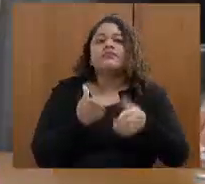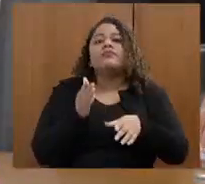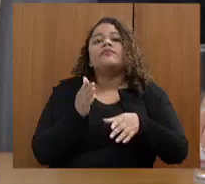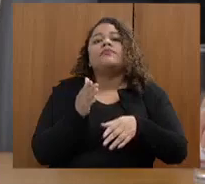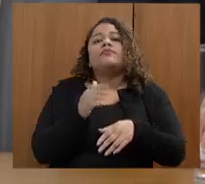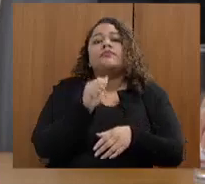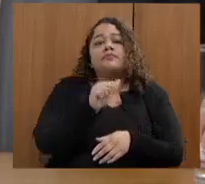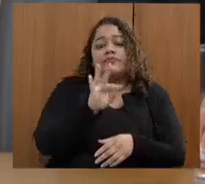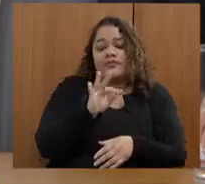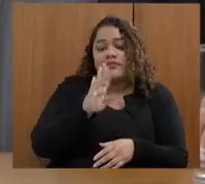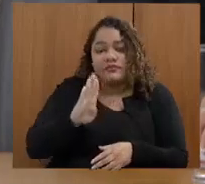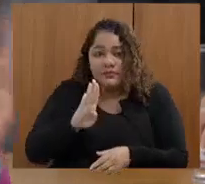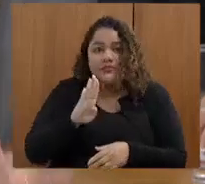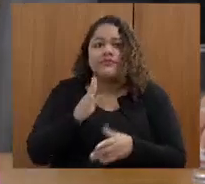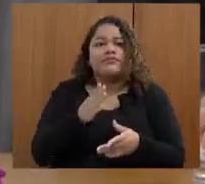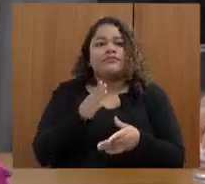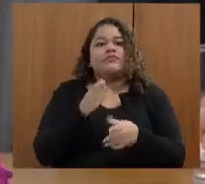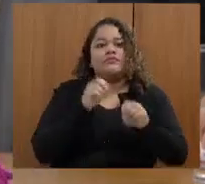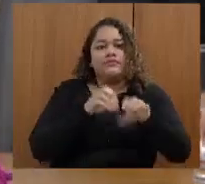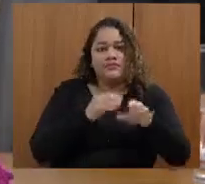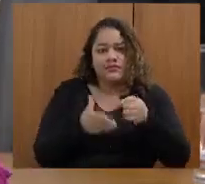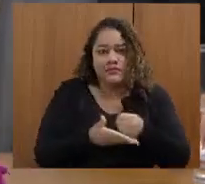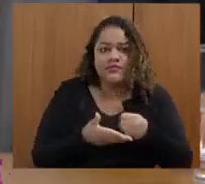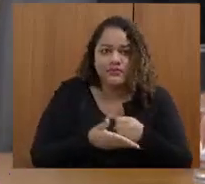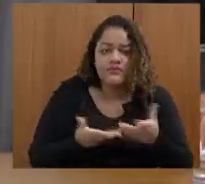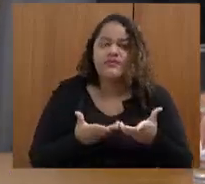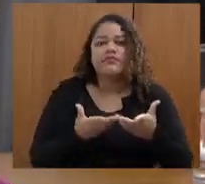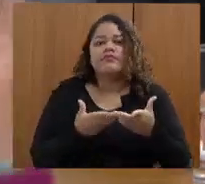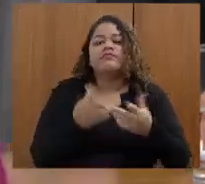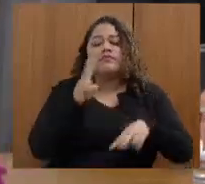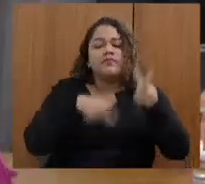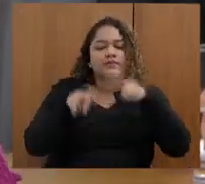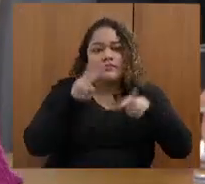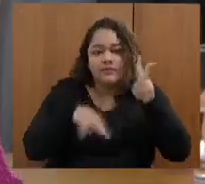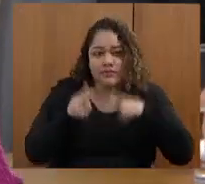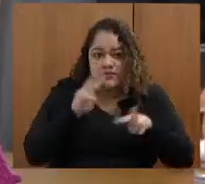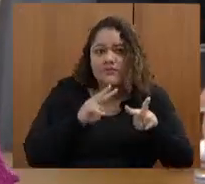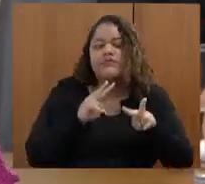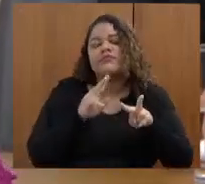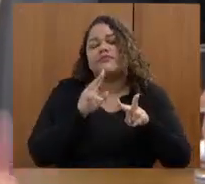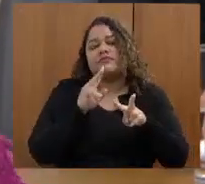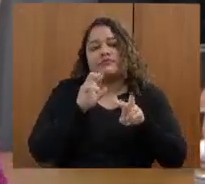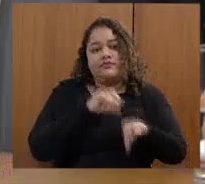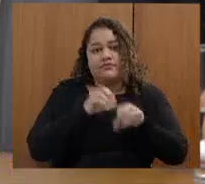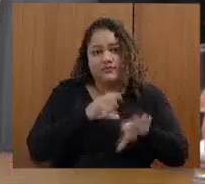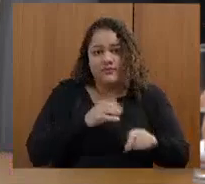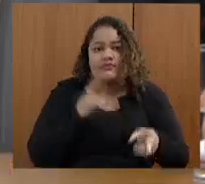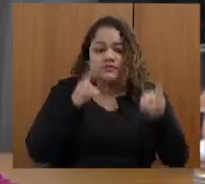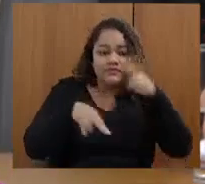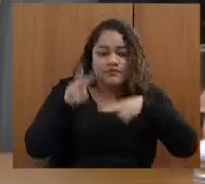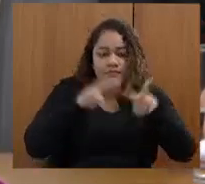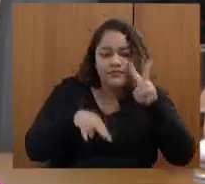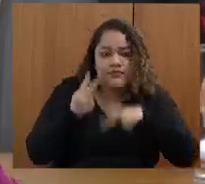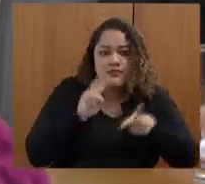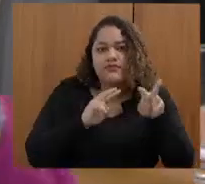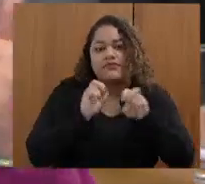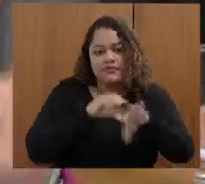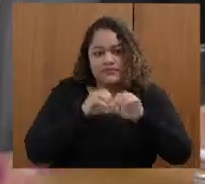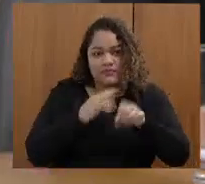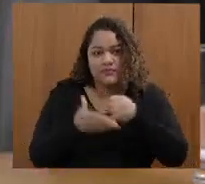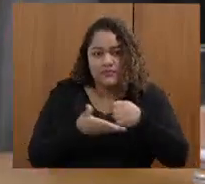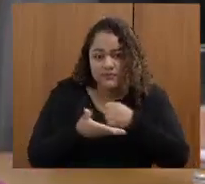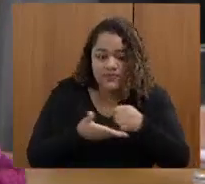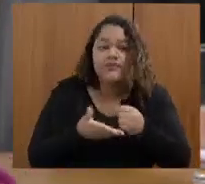da Educação Básica do analista Educacional do analista da Educação Básica são carreiras que passaram a ficar